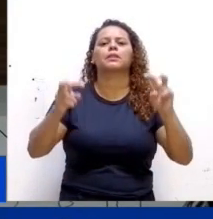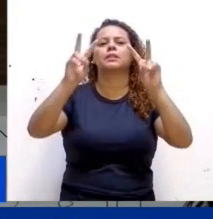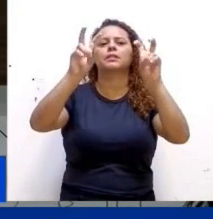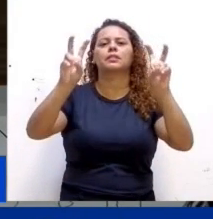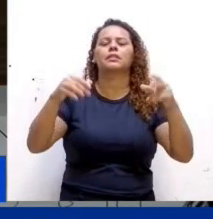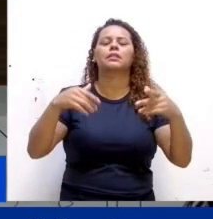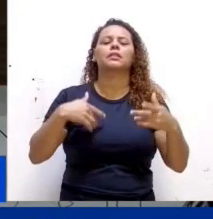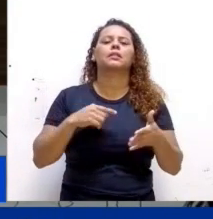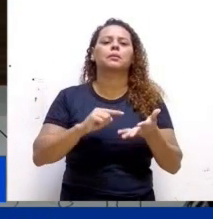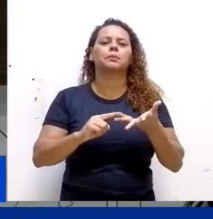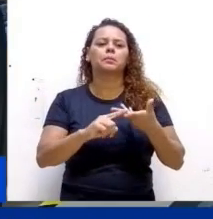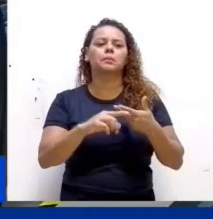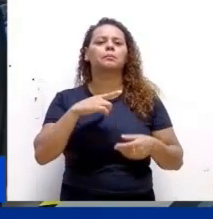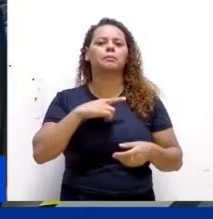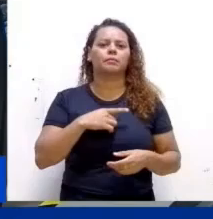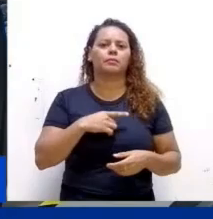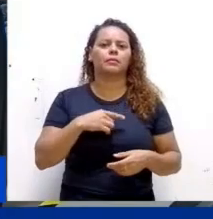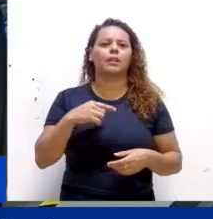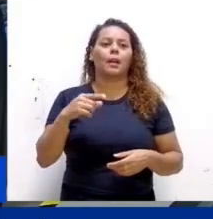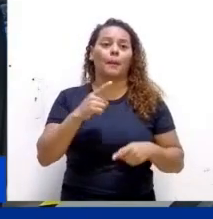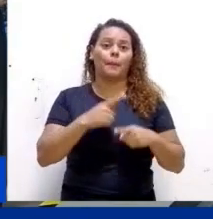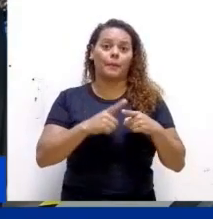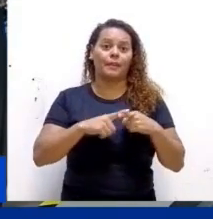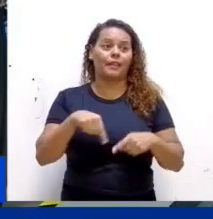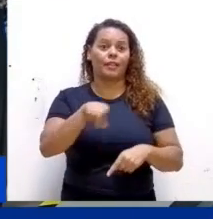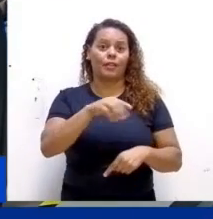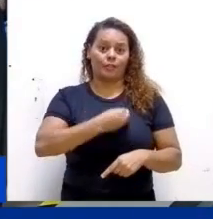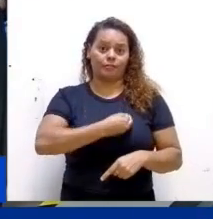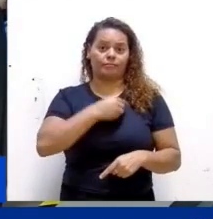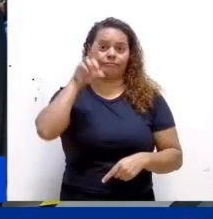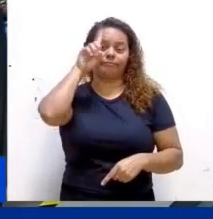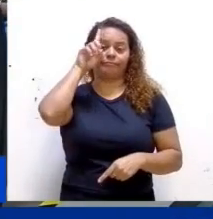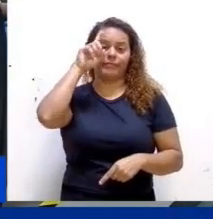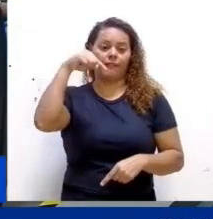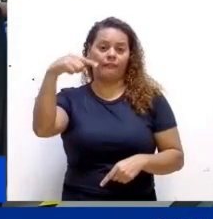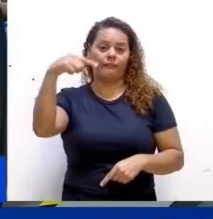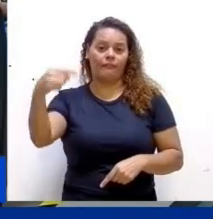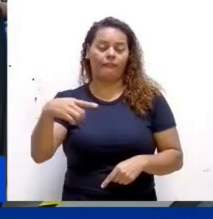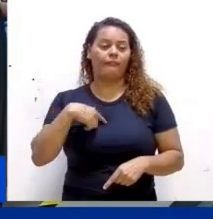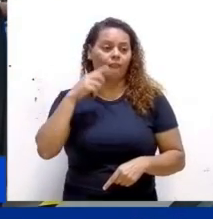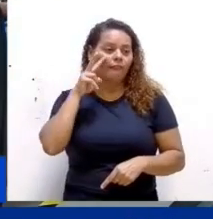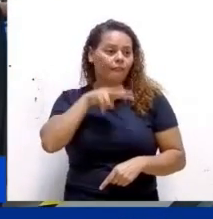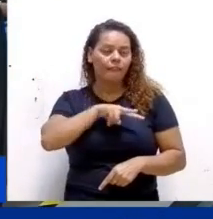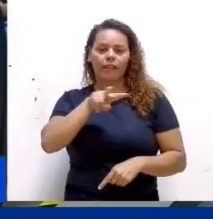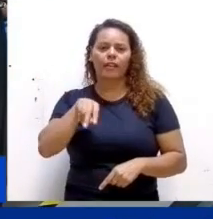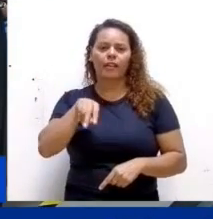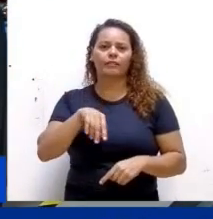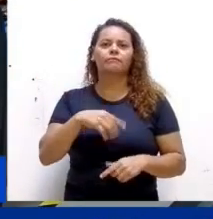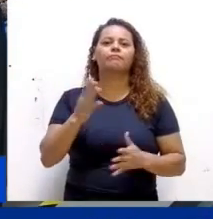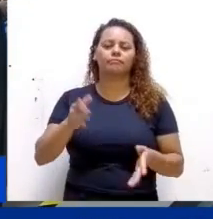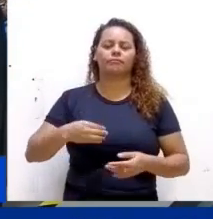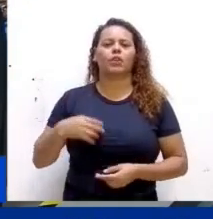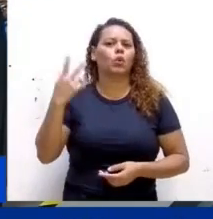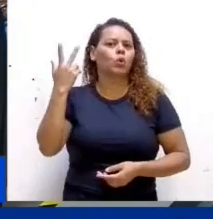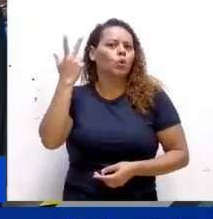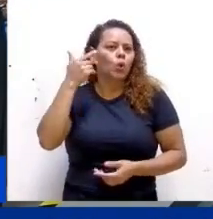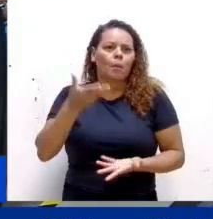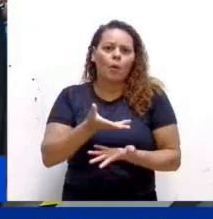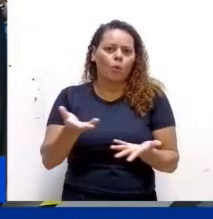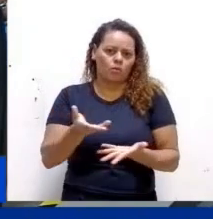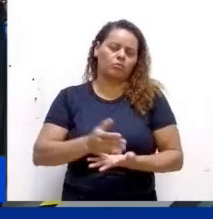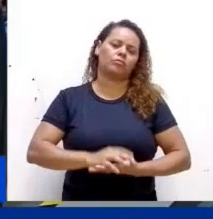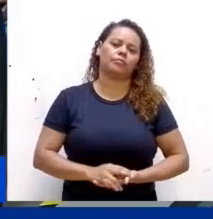do cotidiano de todos nós. Vamos andar, vamos avançar. Então, e aqui eu quero trazer para